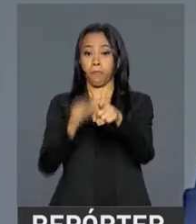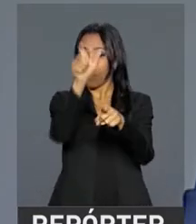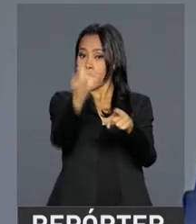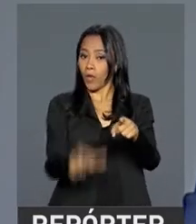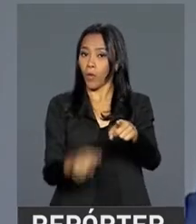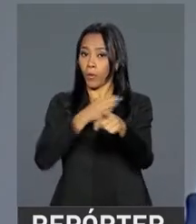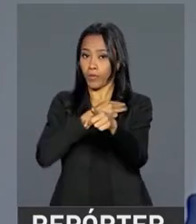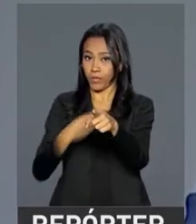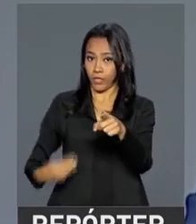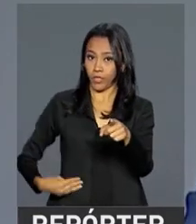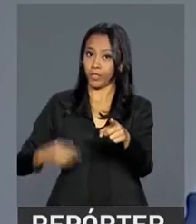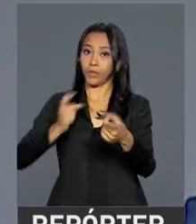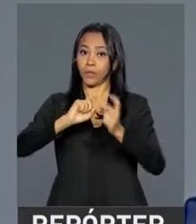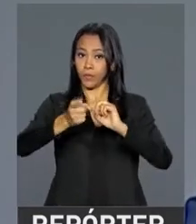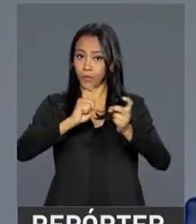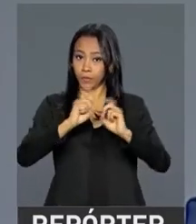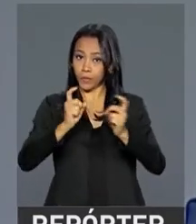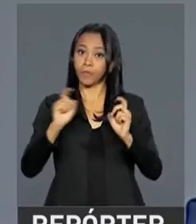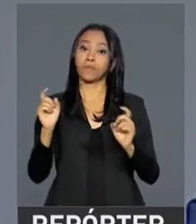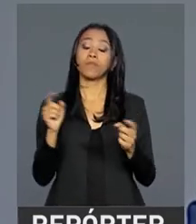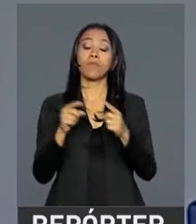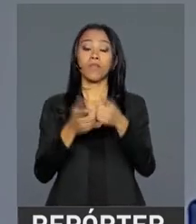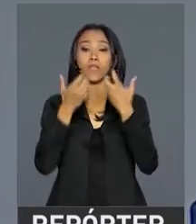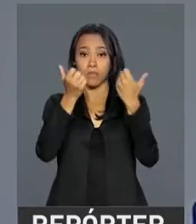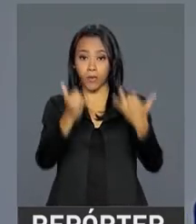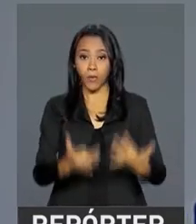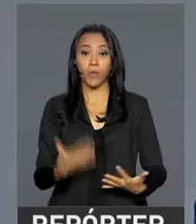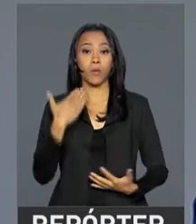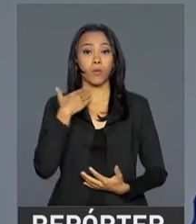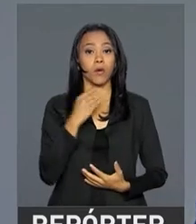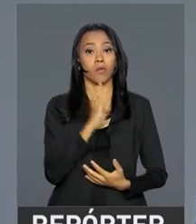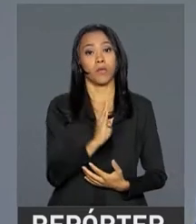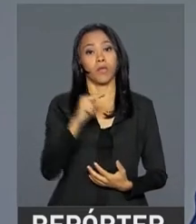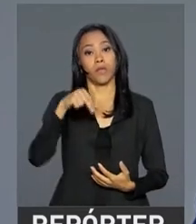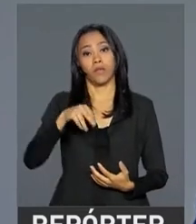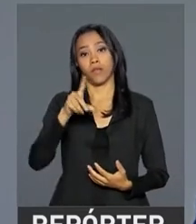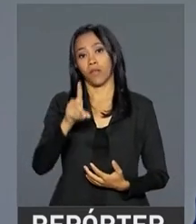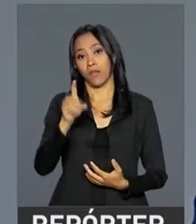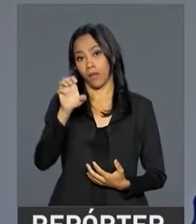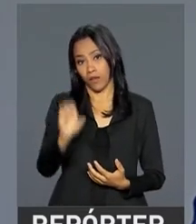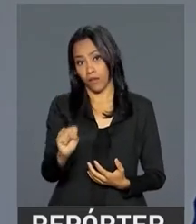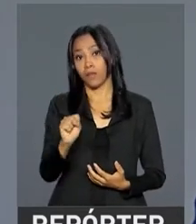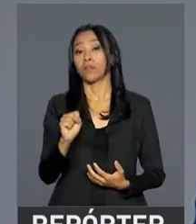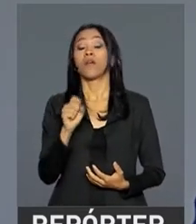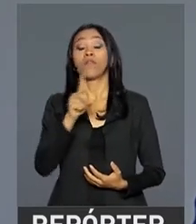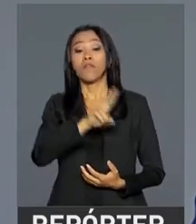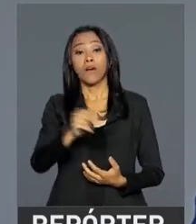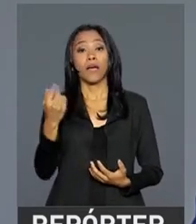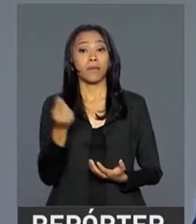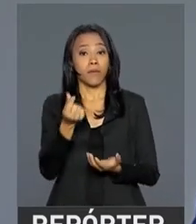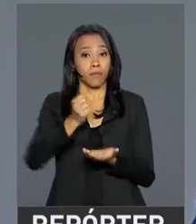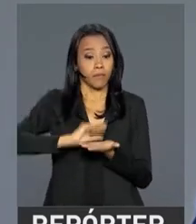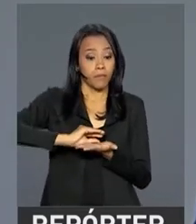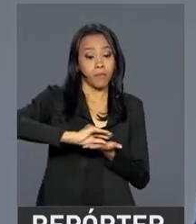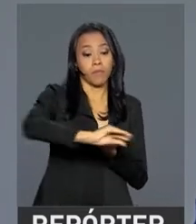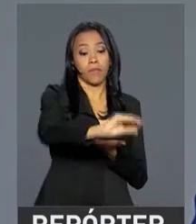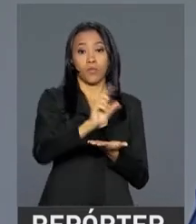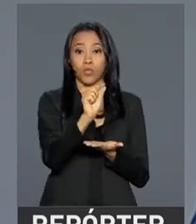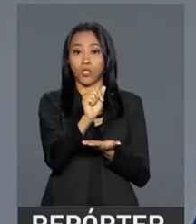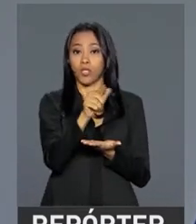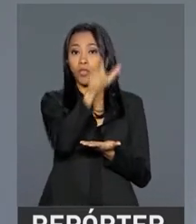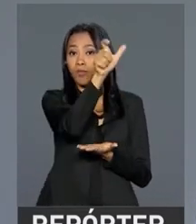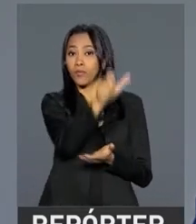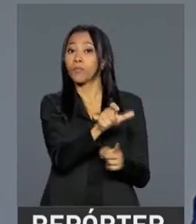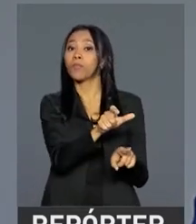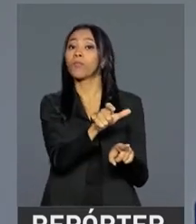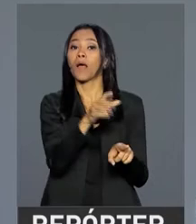oliveira lembrou que neste ano o bnds deve fazer uma devolução antecipada de recursos ao tesouro nacional o que vai